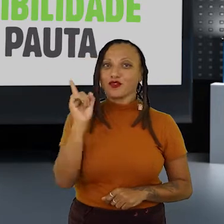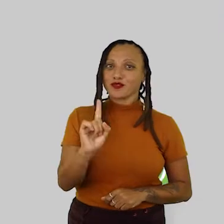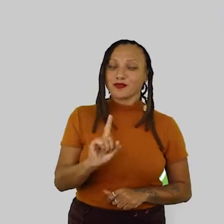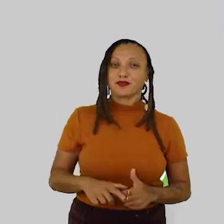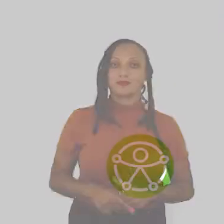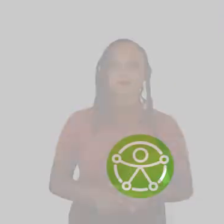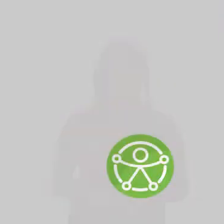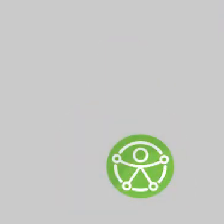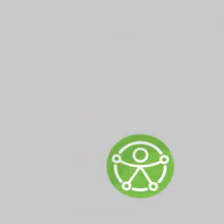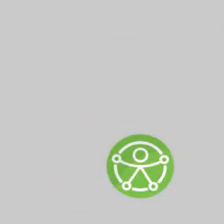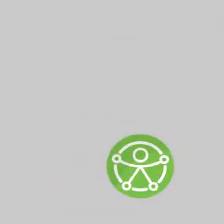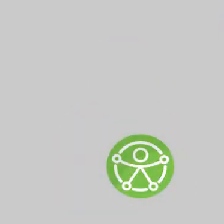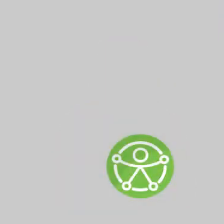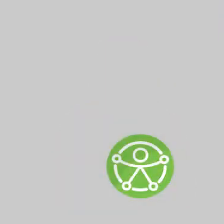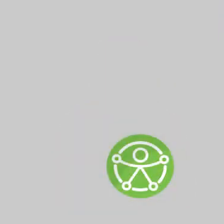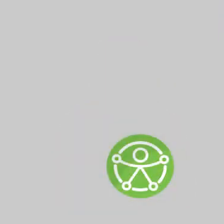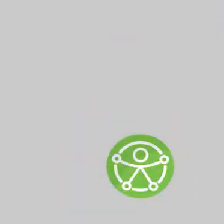assunto.